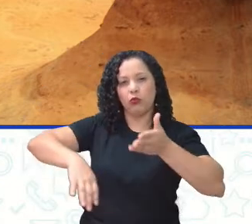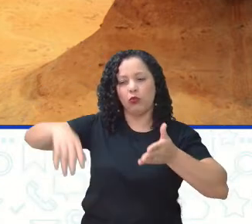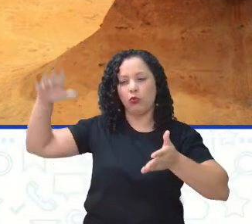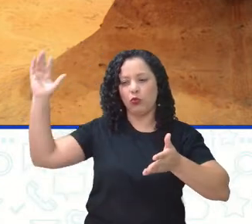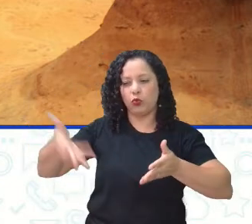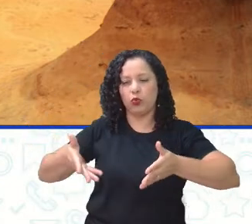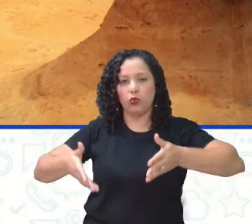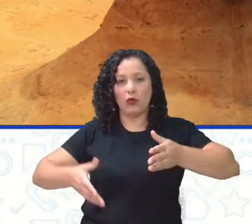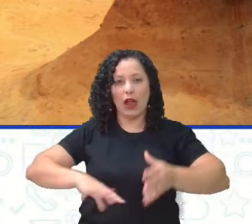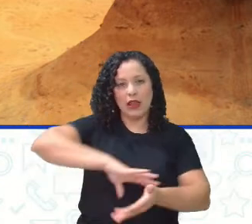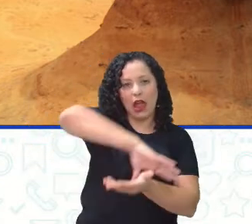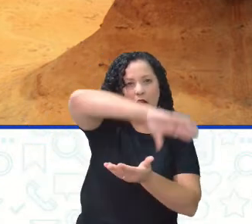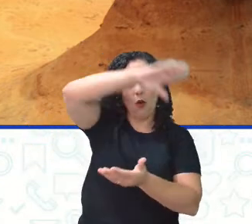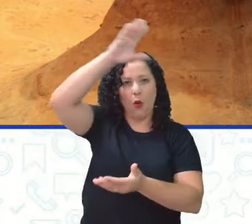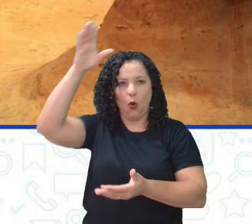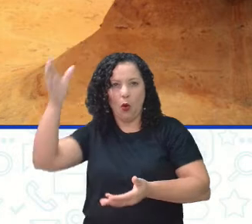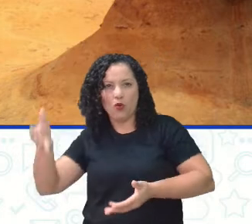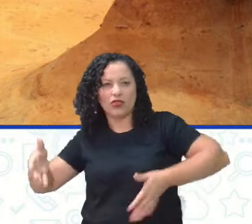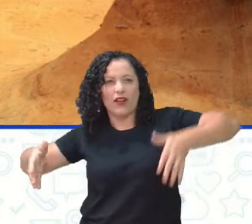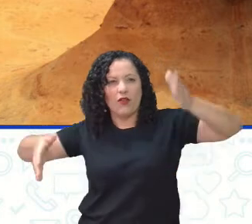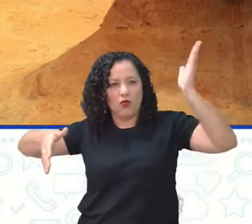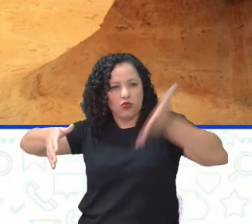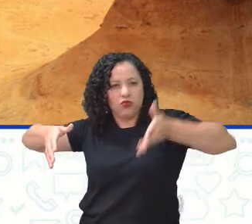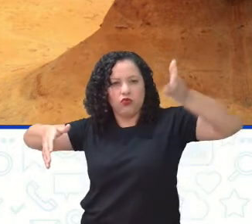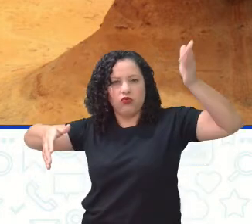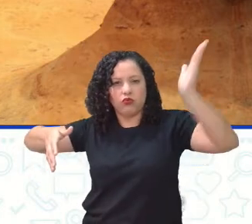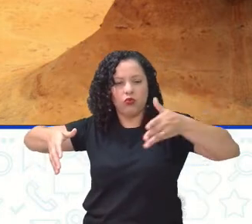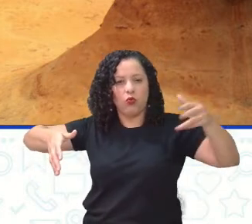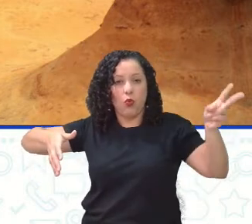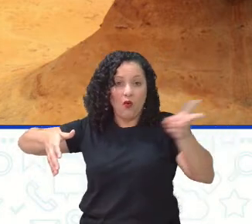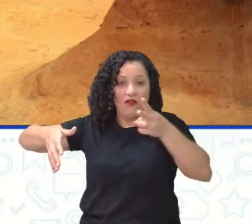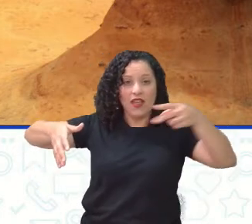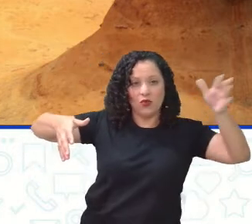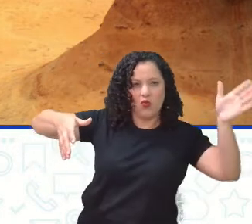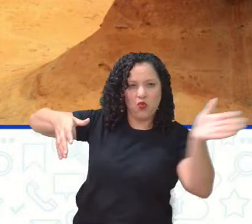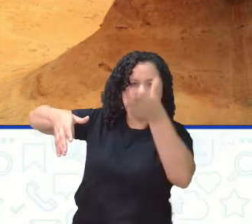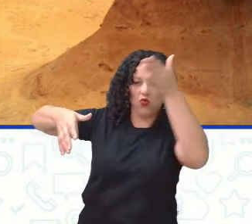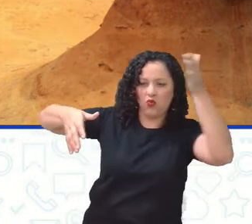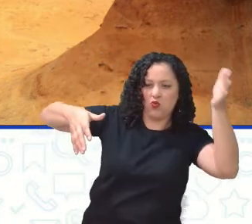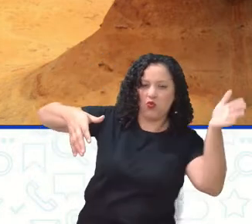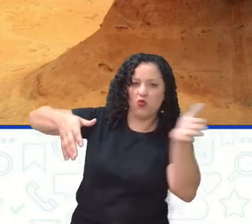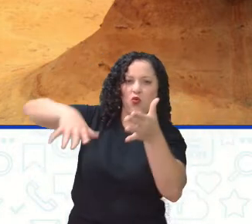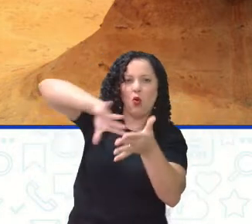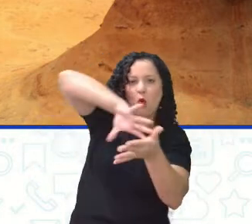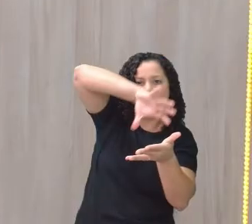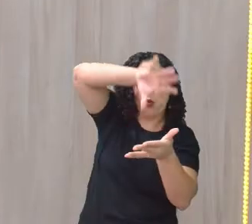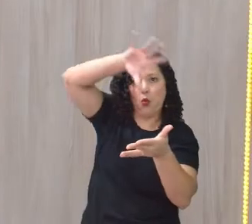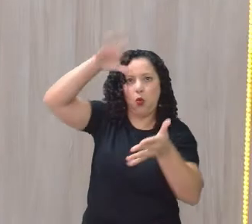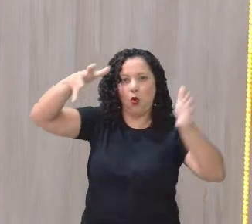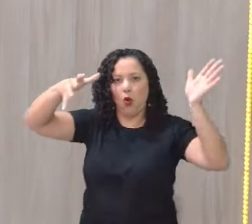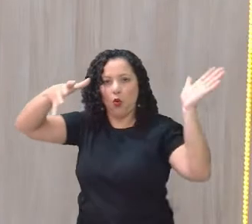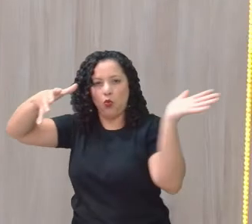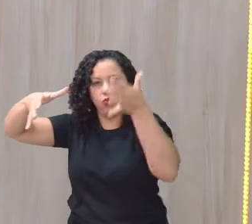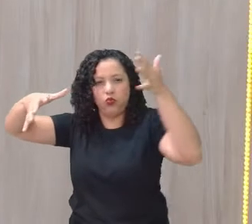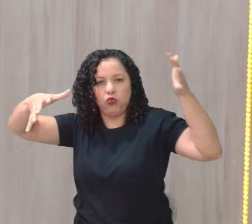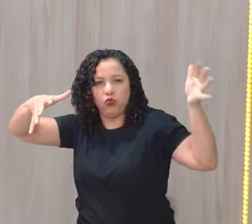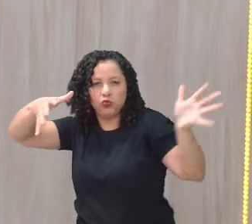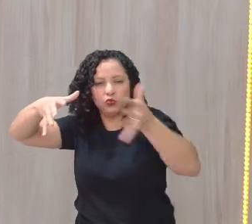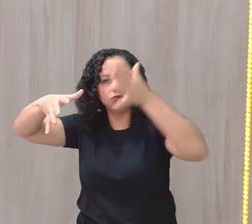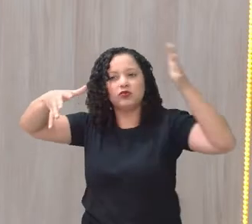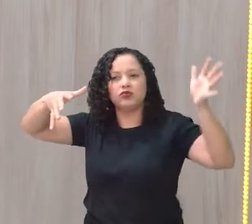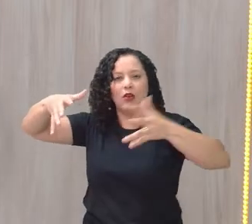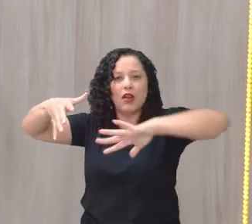estar quebrando, vai estar partindo aquele compartimento de relevo. Olha só como está alterado aí fisicamente